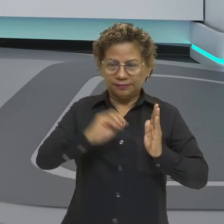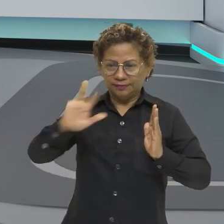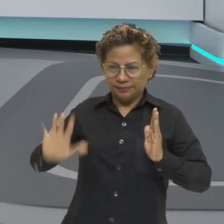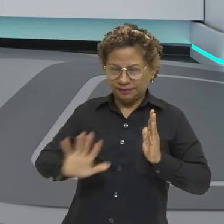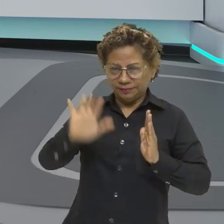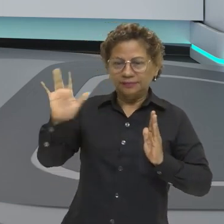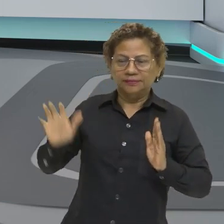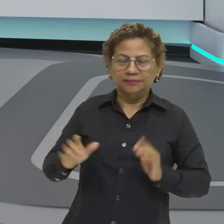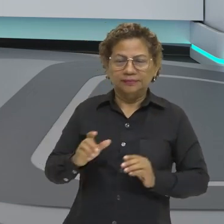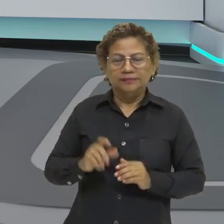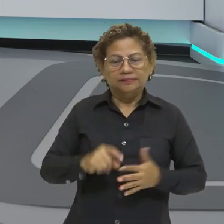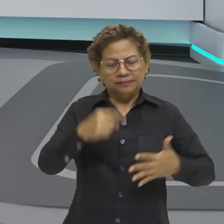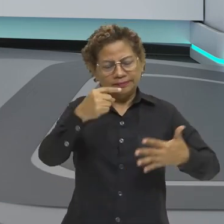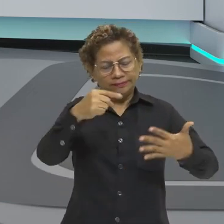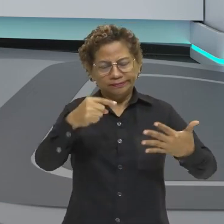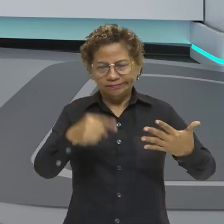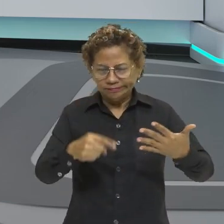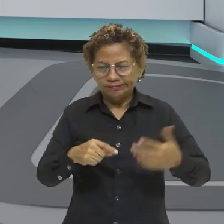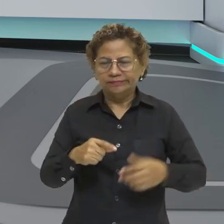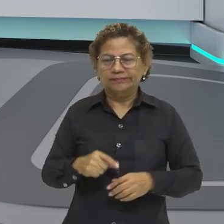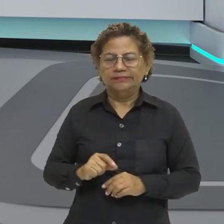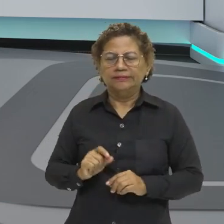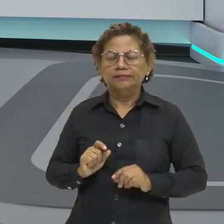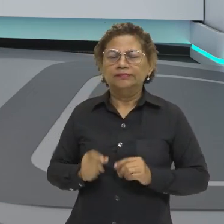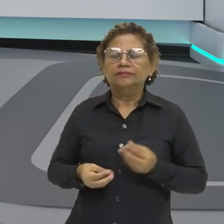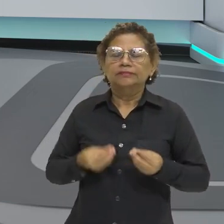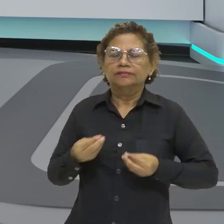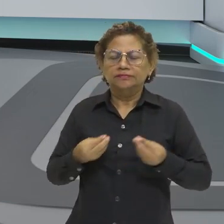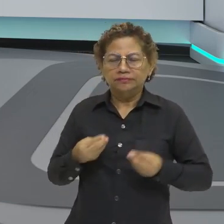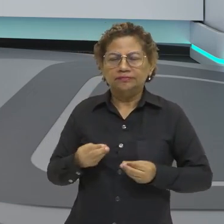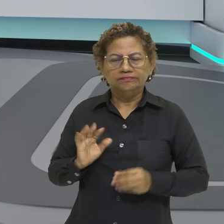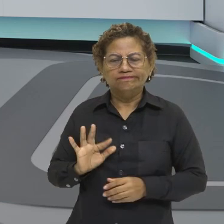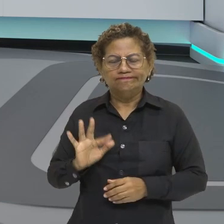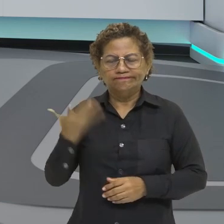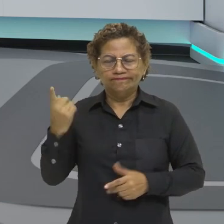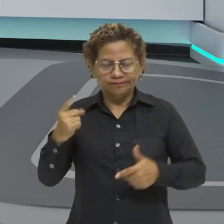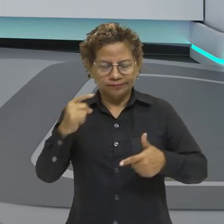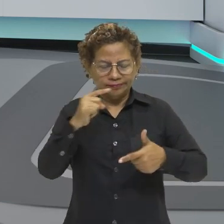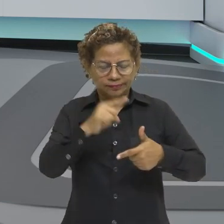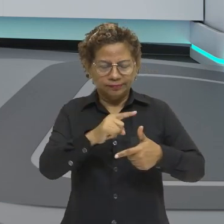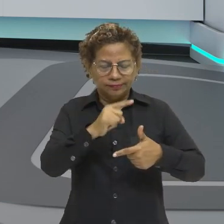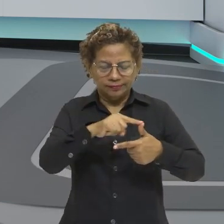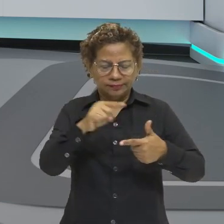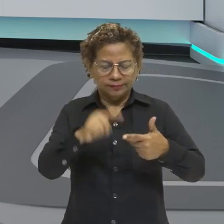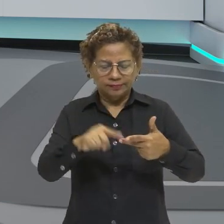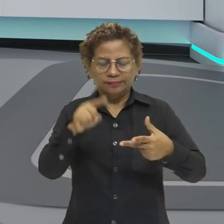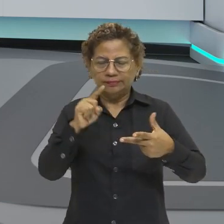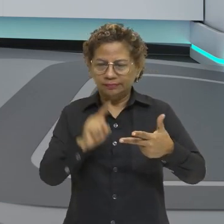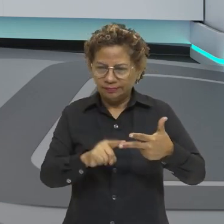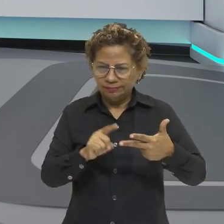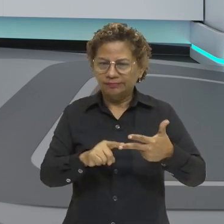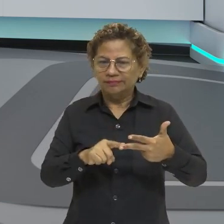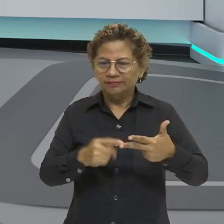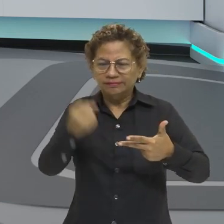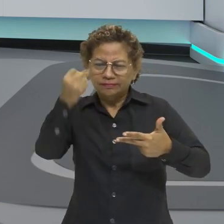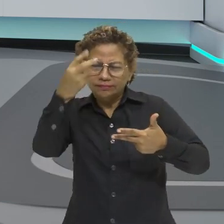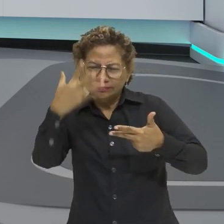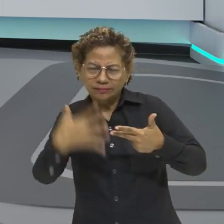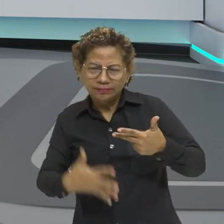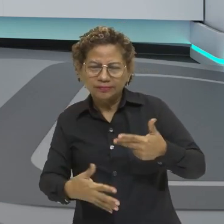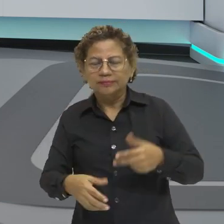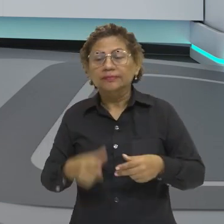implícita, que ela acontece de 3 formas diferentes, né? Que é a paráfrase, a paródia, aliás, de 4